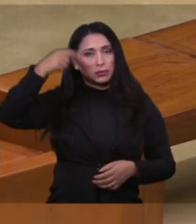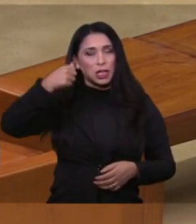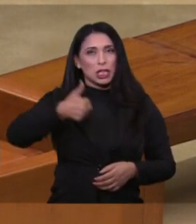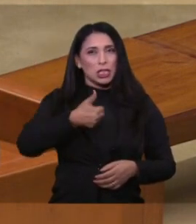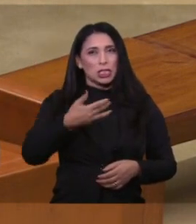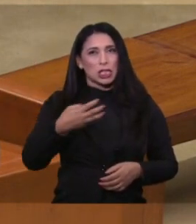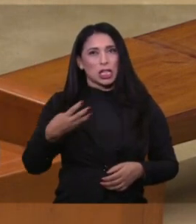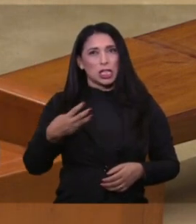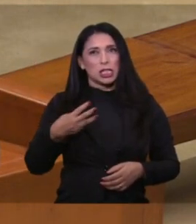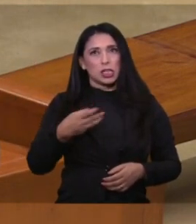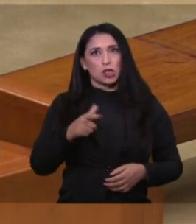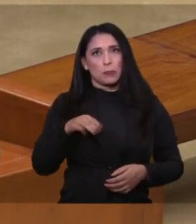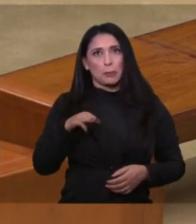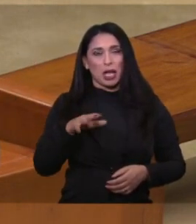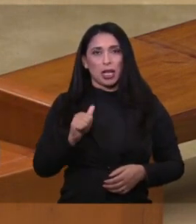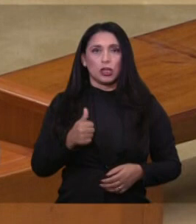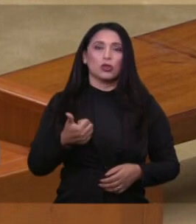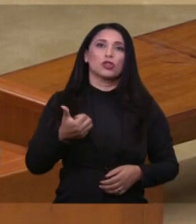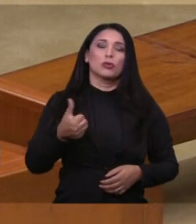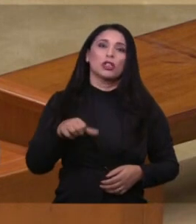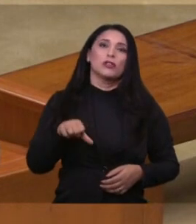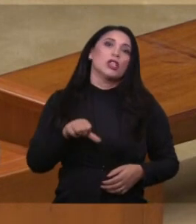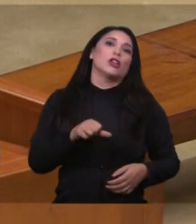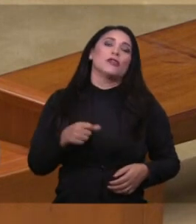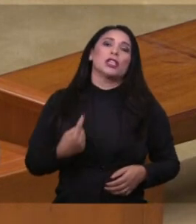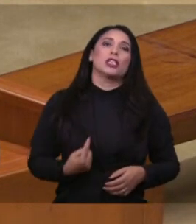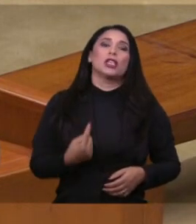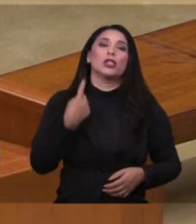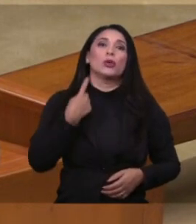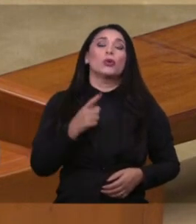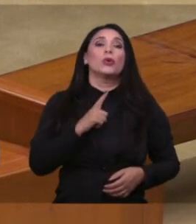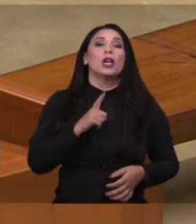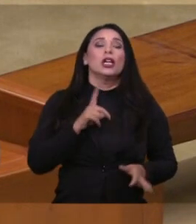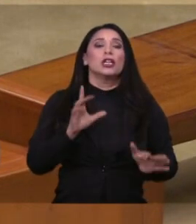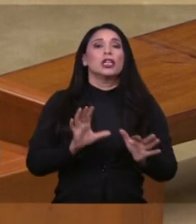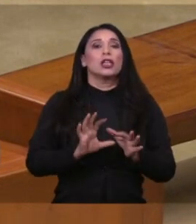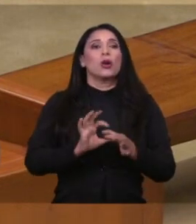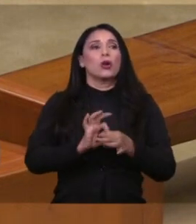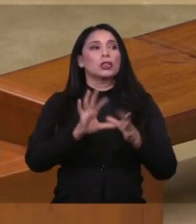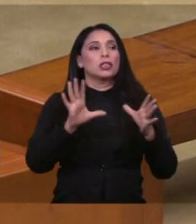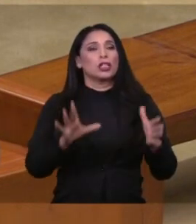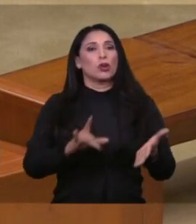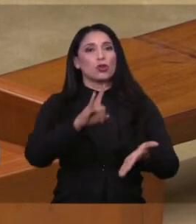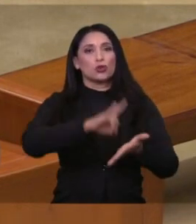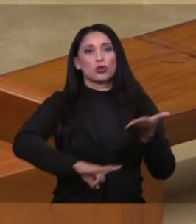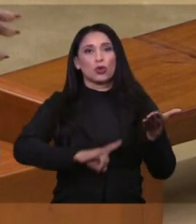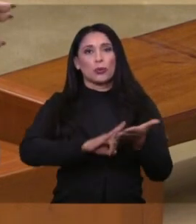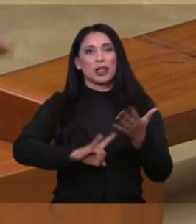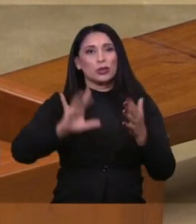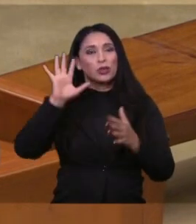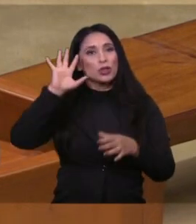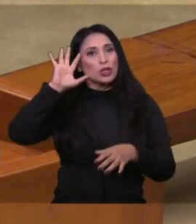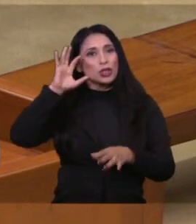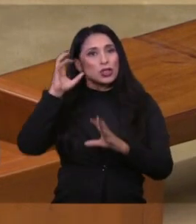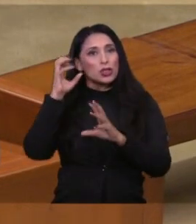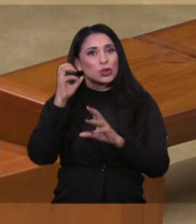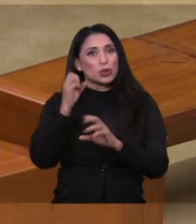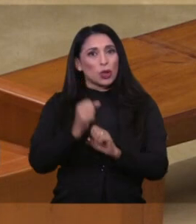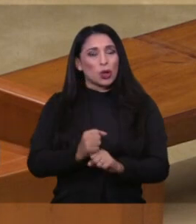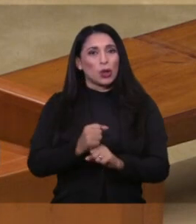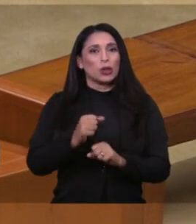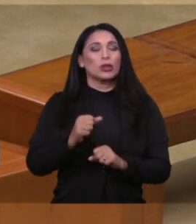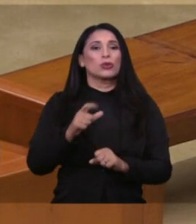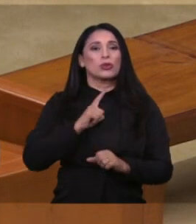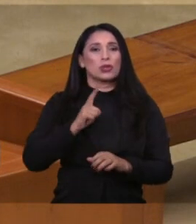maio de 1891, que ordenou a destruição pelo fogo de todos os documentos históricos e arquivos relacionados